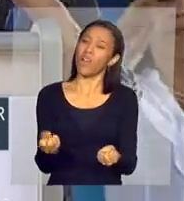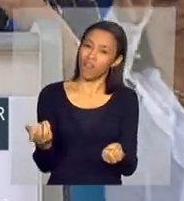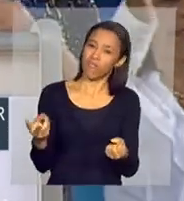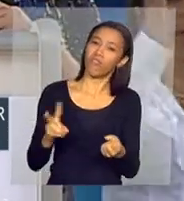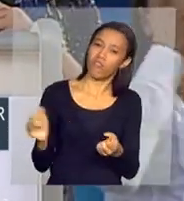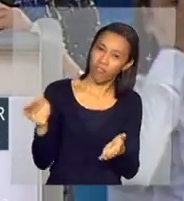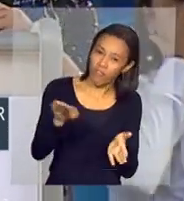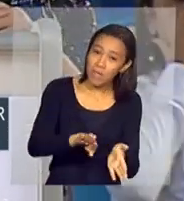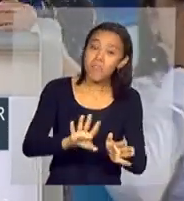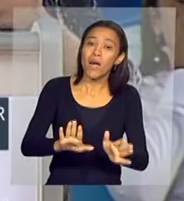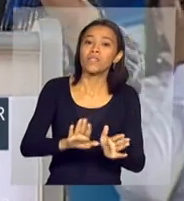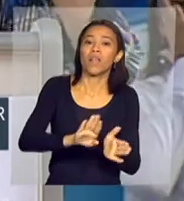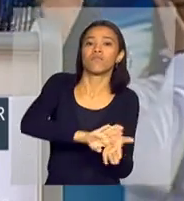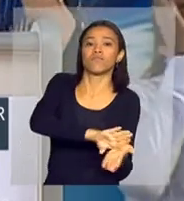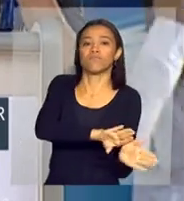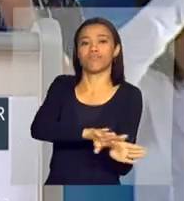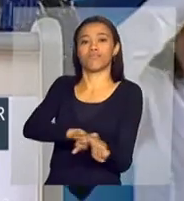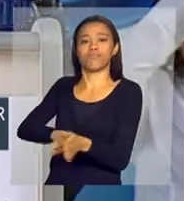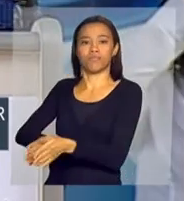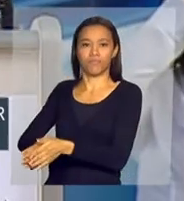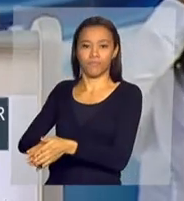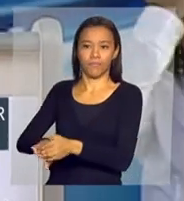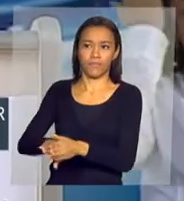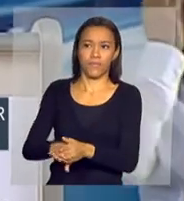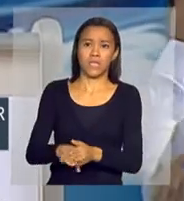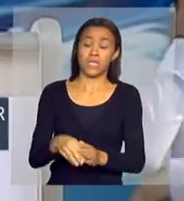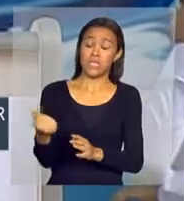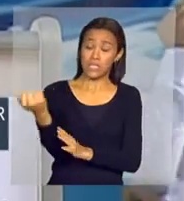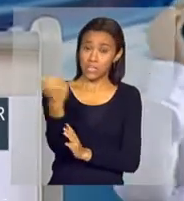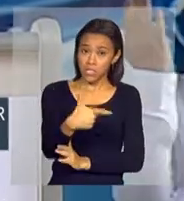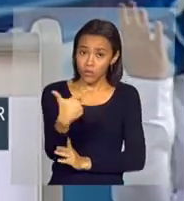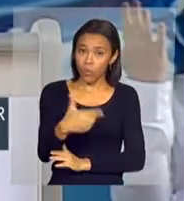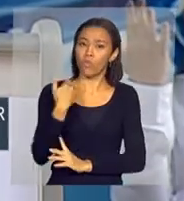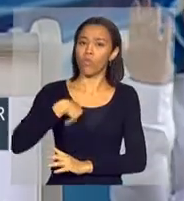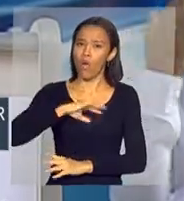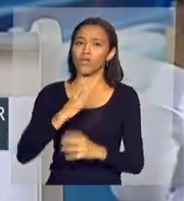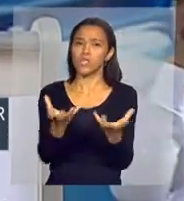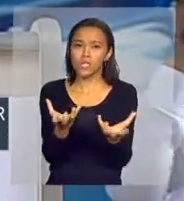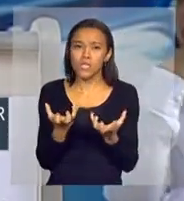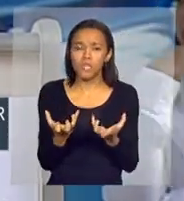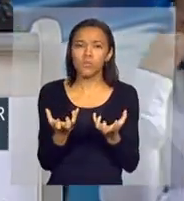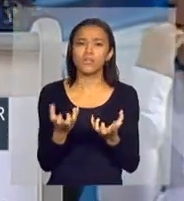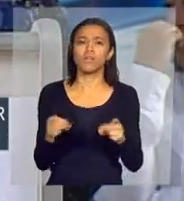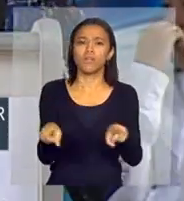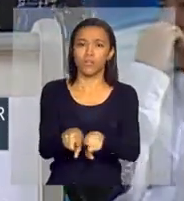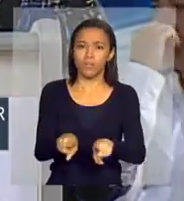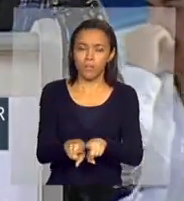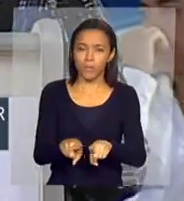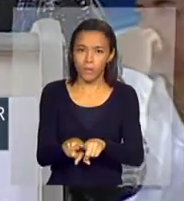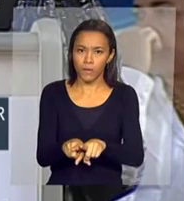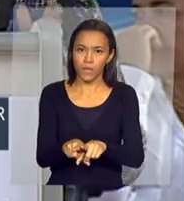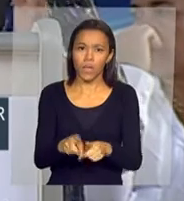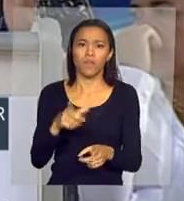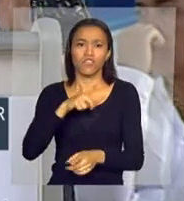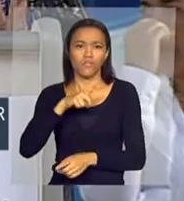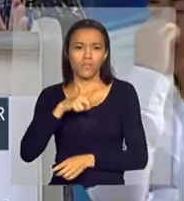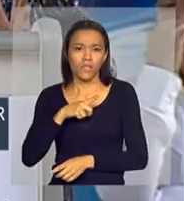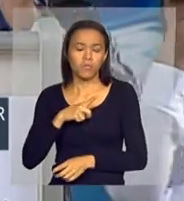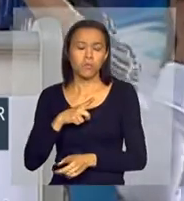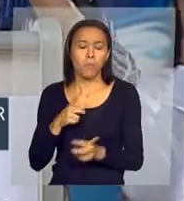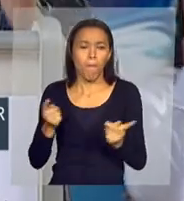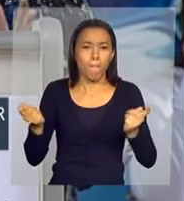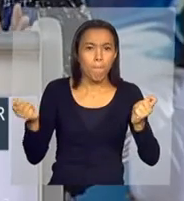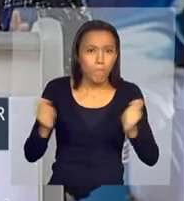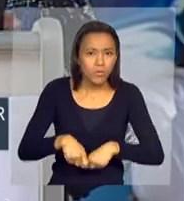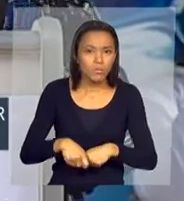mas ela passa. Segunda coisa, nós queríamos que também houvesse condições